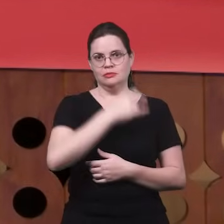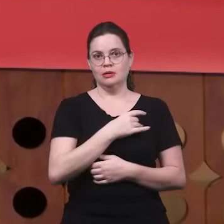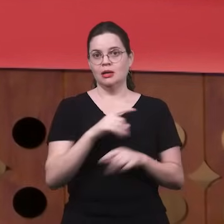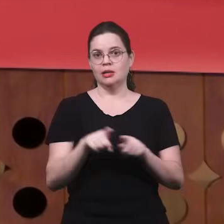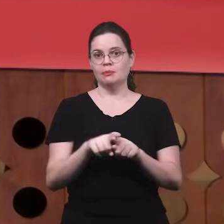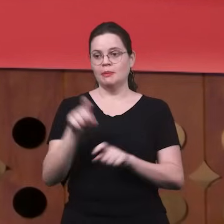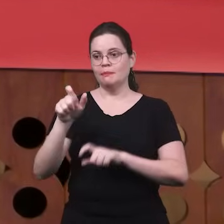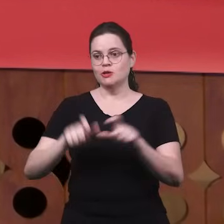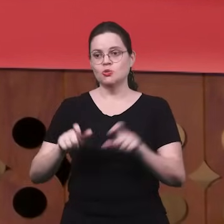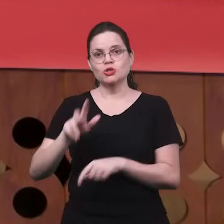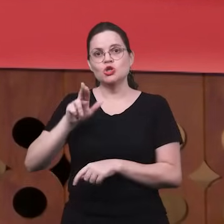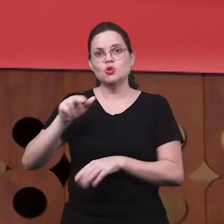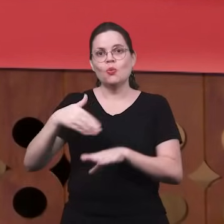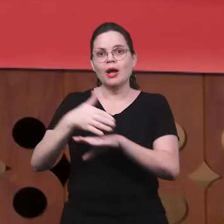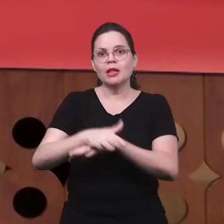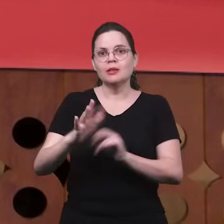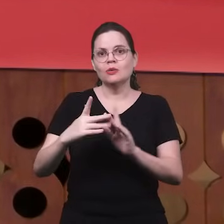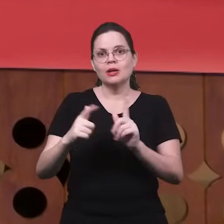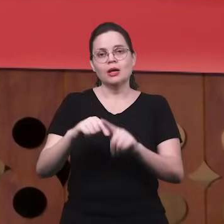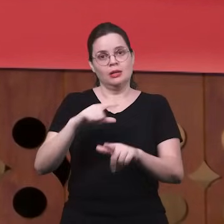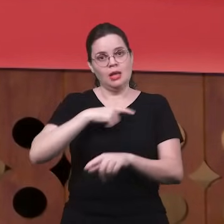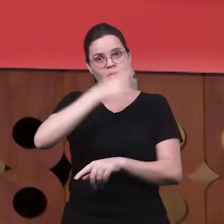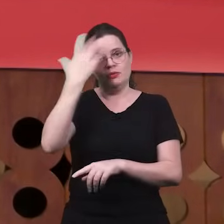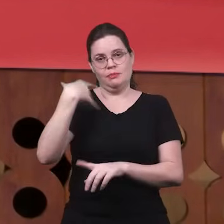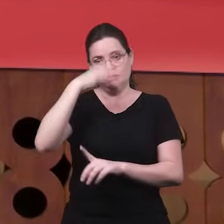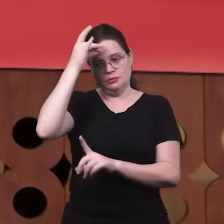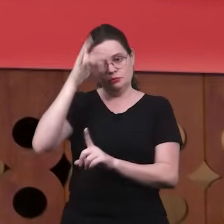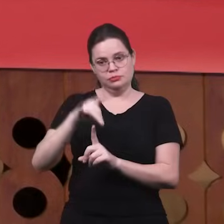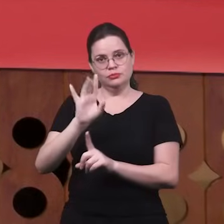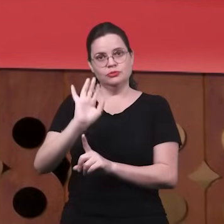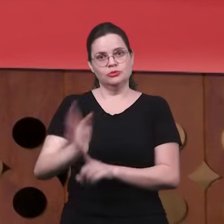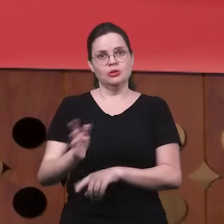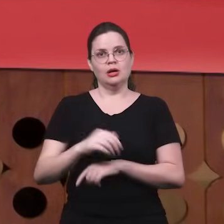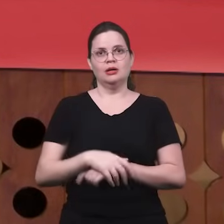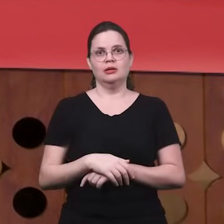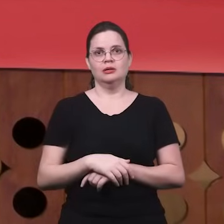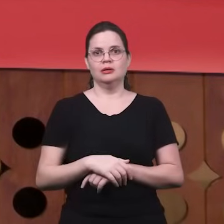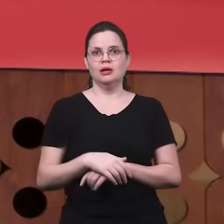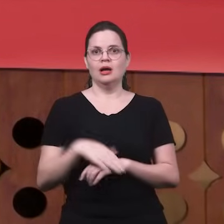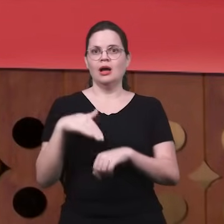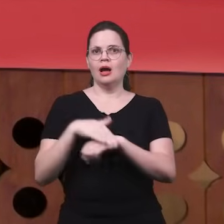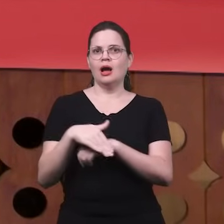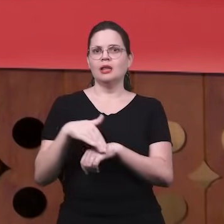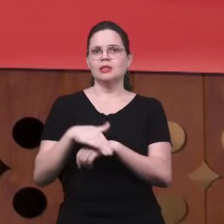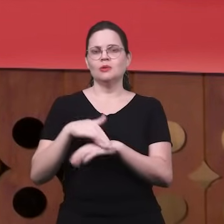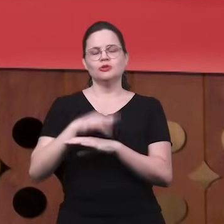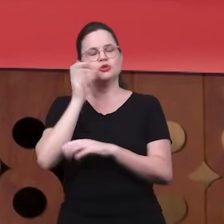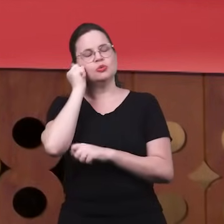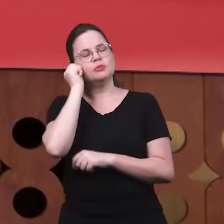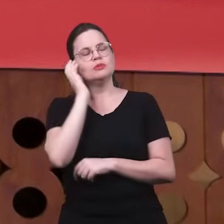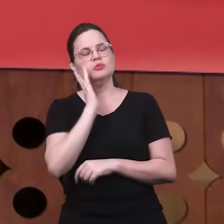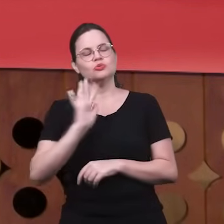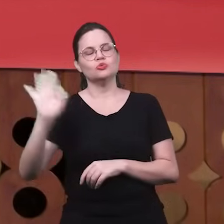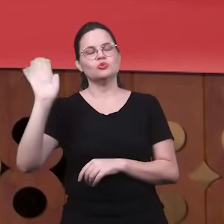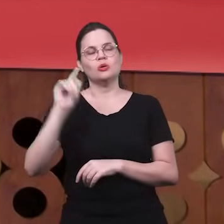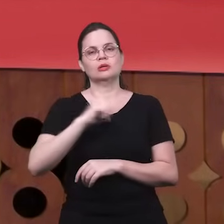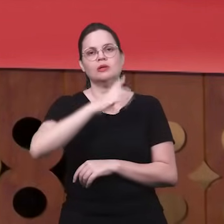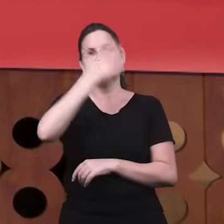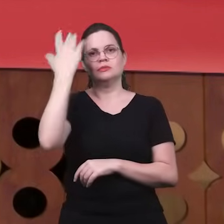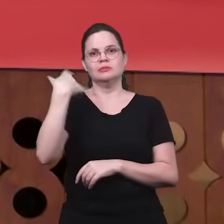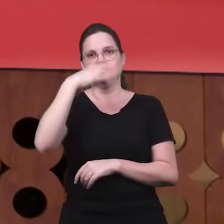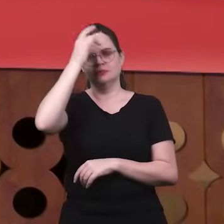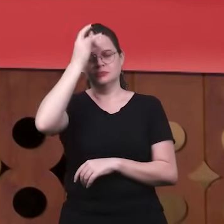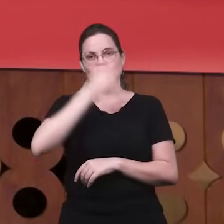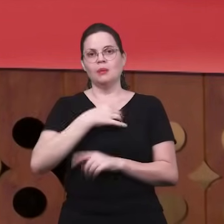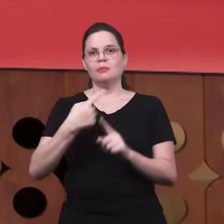igreja ainda. Eu já vi casos de pessoas que foram batizadas com o Espírito Santo durante a noite, num sonho. Ele teve um sonho, no sonho ele